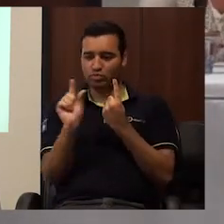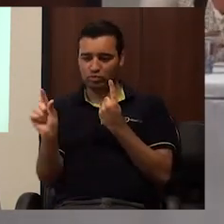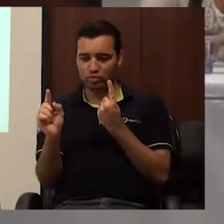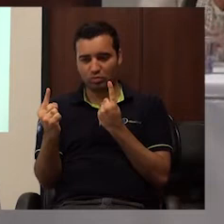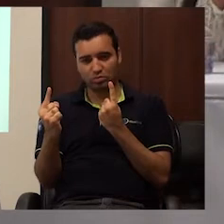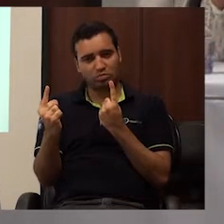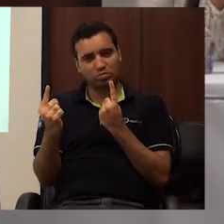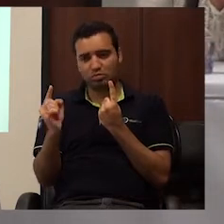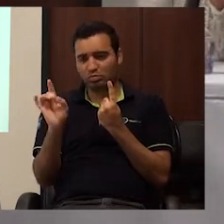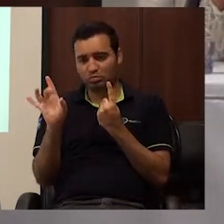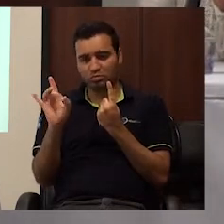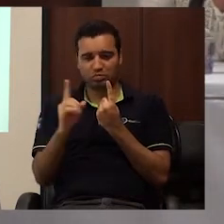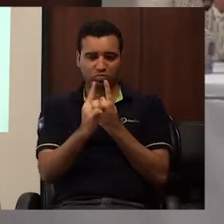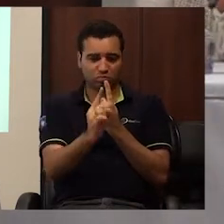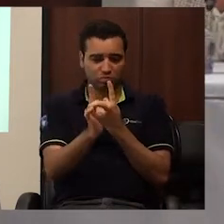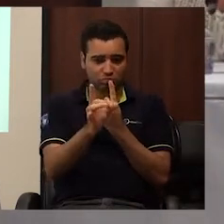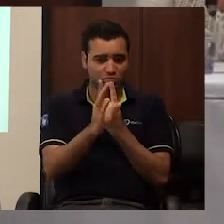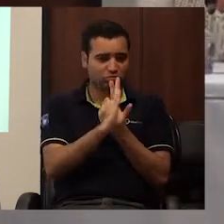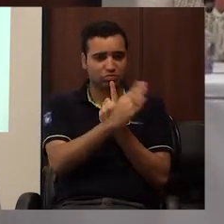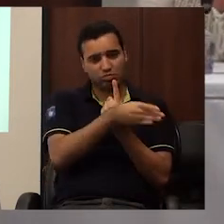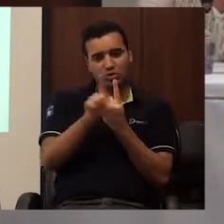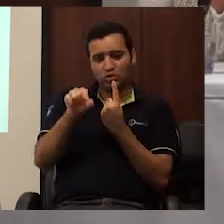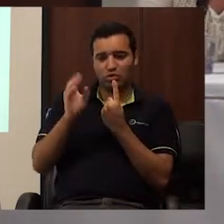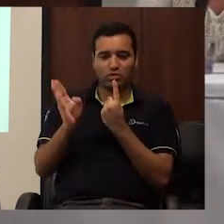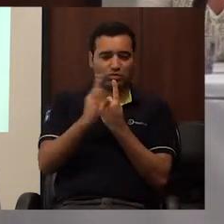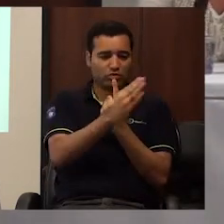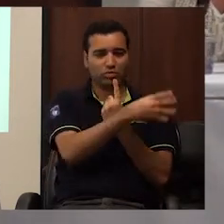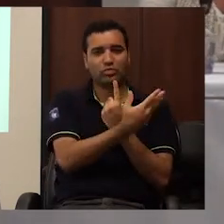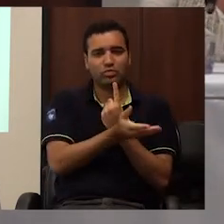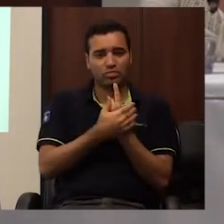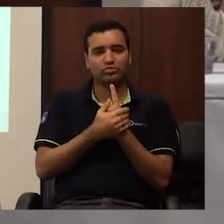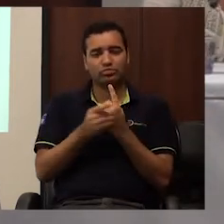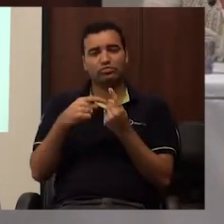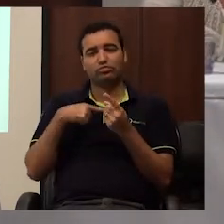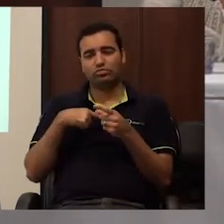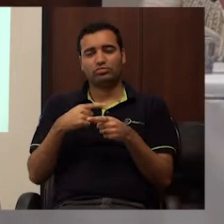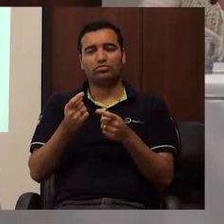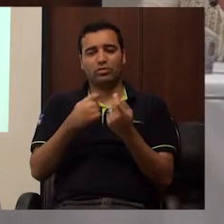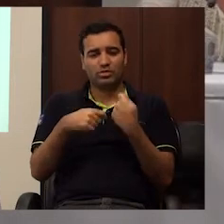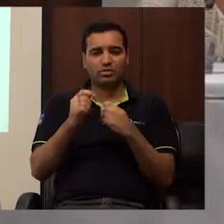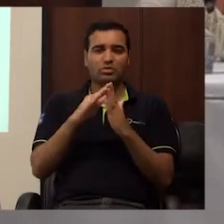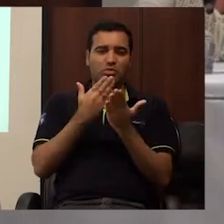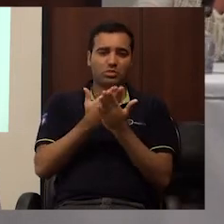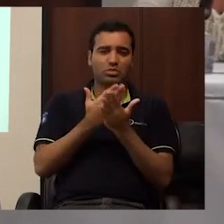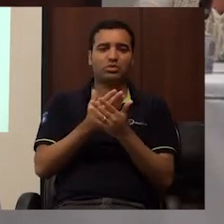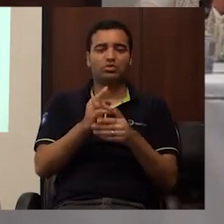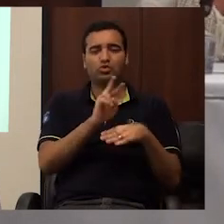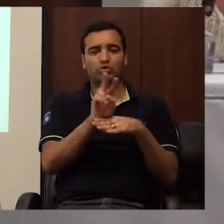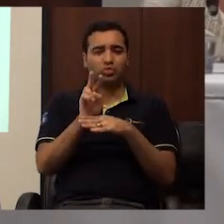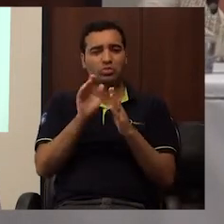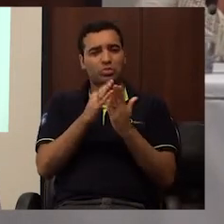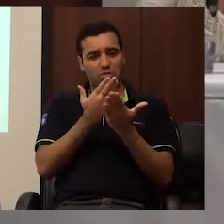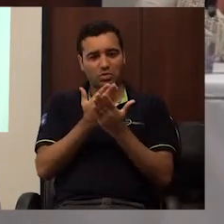específicos e tal. E aí começam as habilitações, né, em orientação educacional, administração escolar, supervisão escolar,